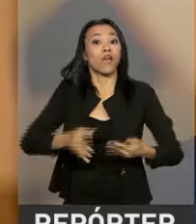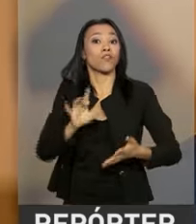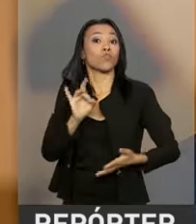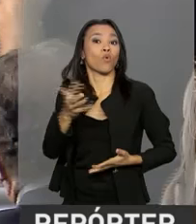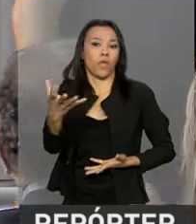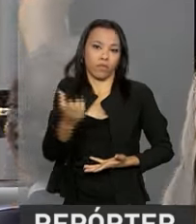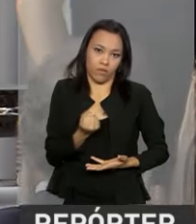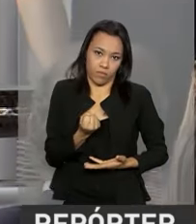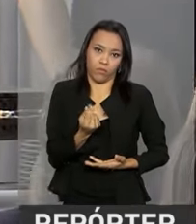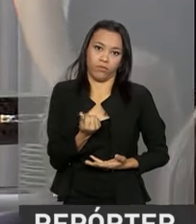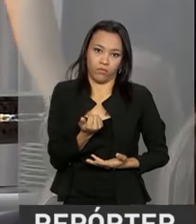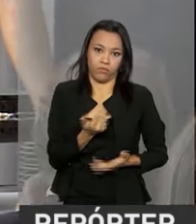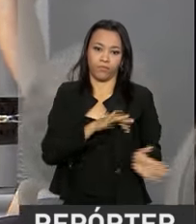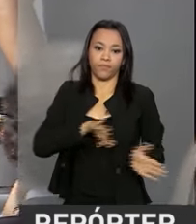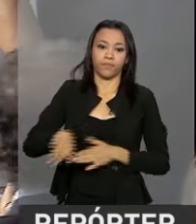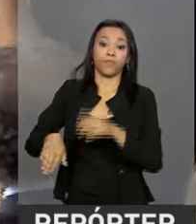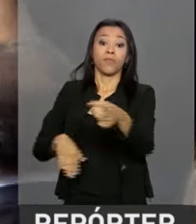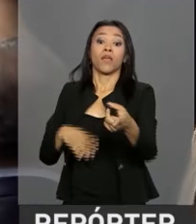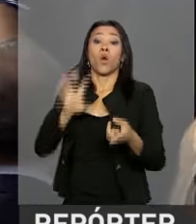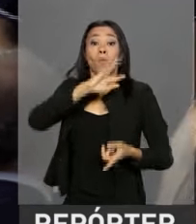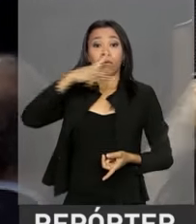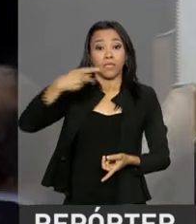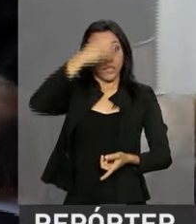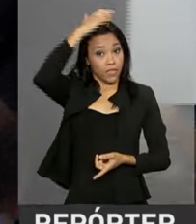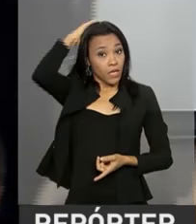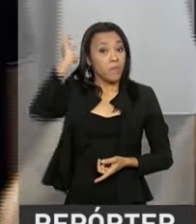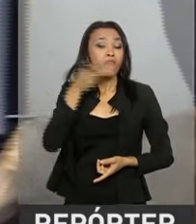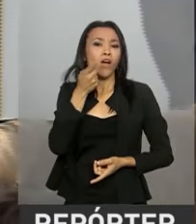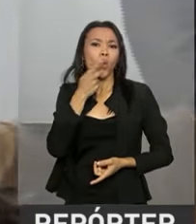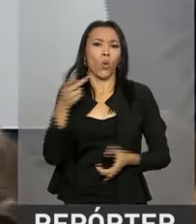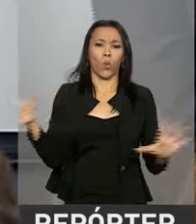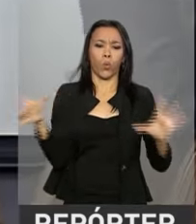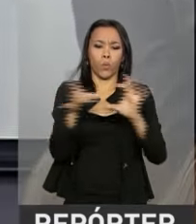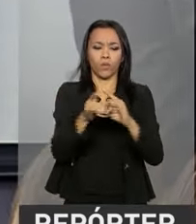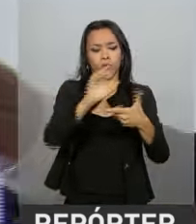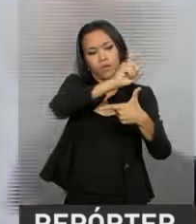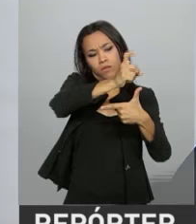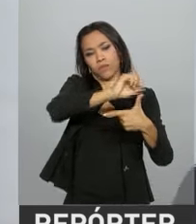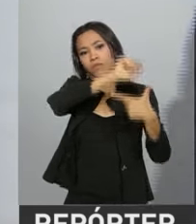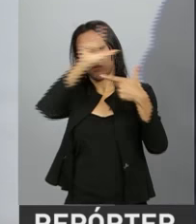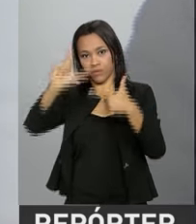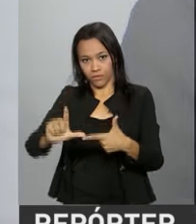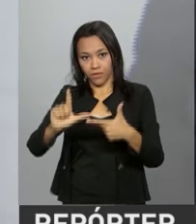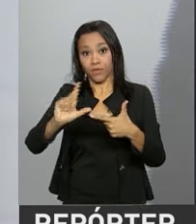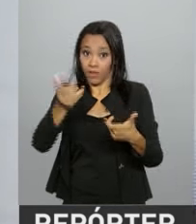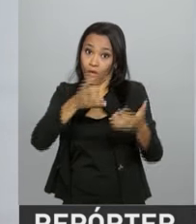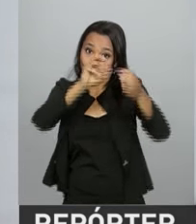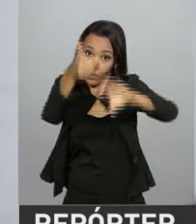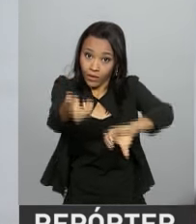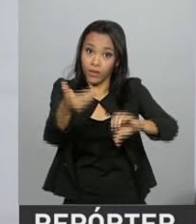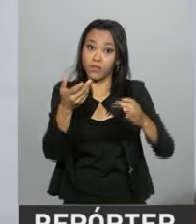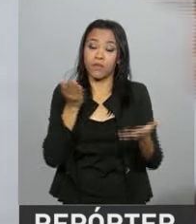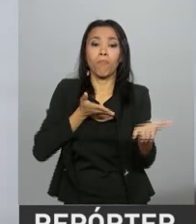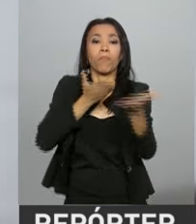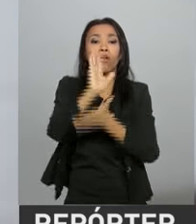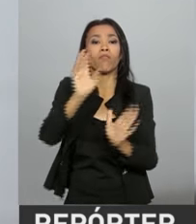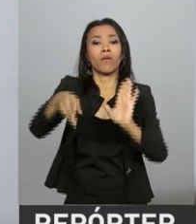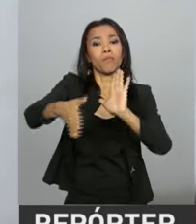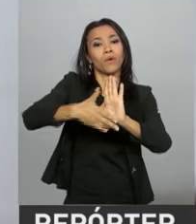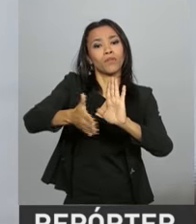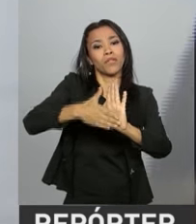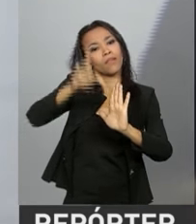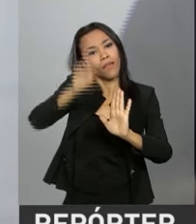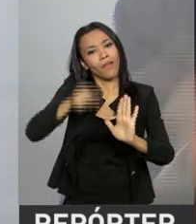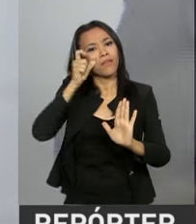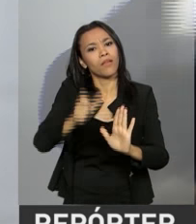aquilo que recebe. Já o presidente Michel Temer destacou a união entre governo e Congresso na aprovação de projetos de interesse